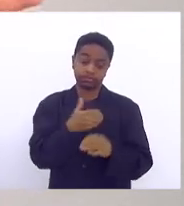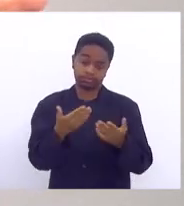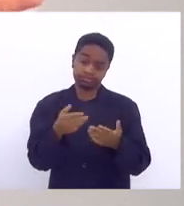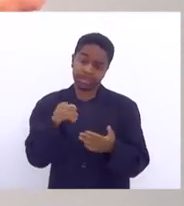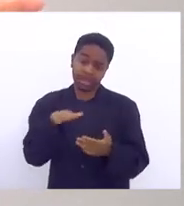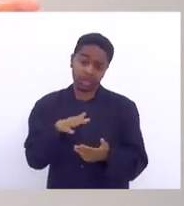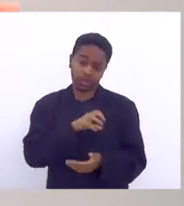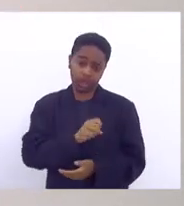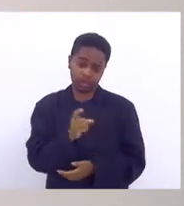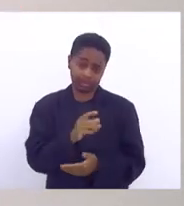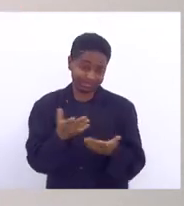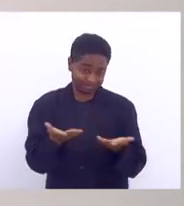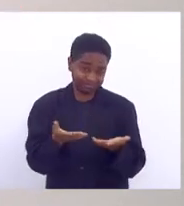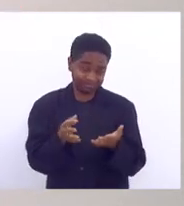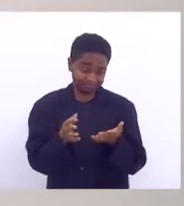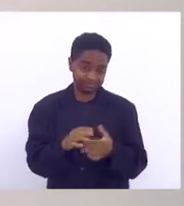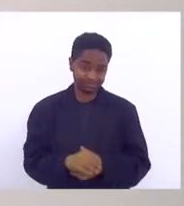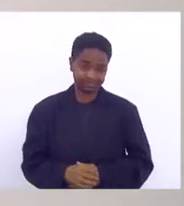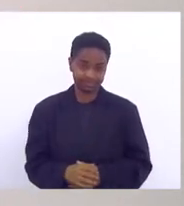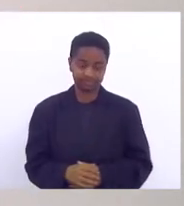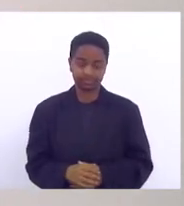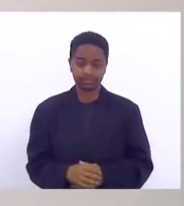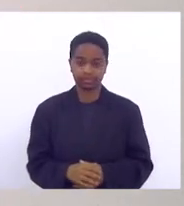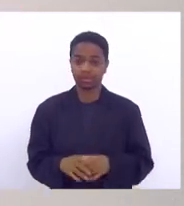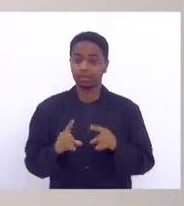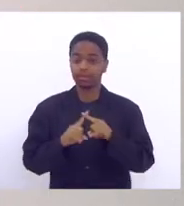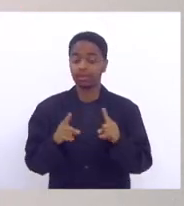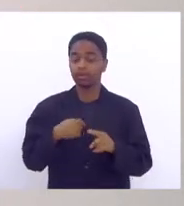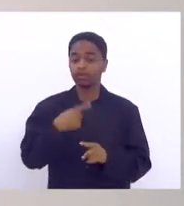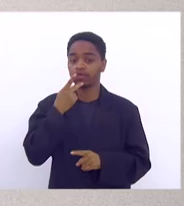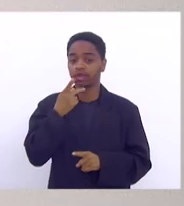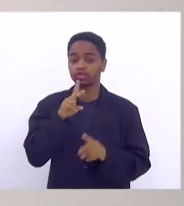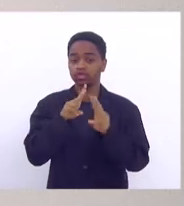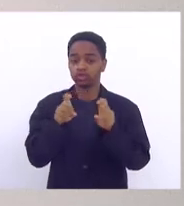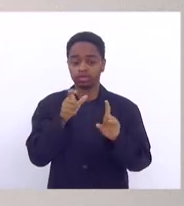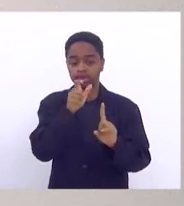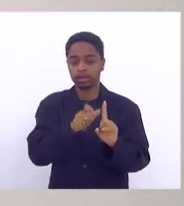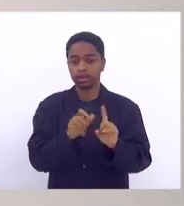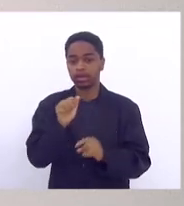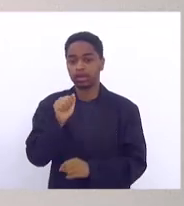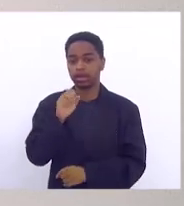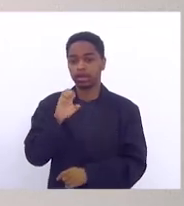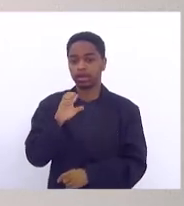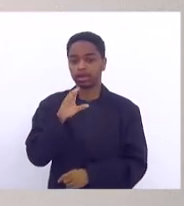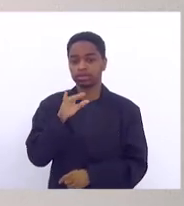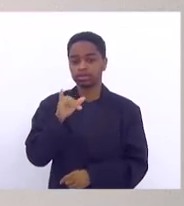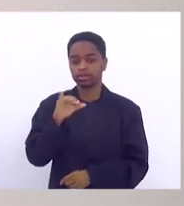não ama o rio não é verdade mas estou me referindo a Neves